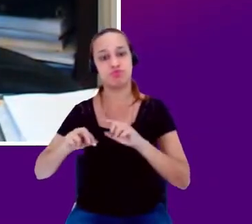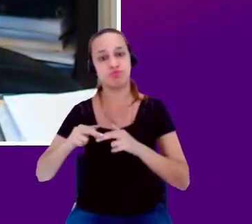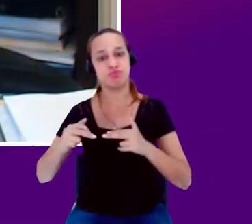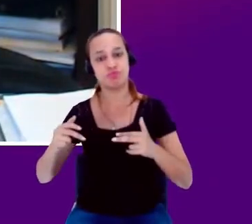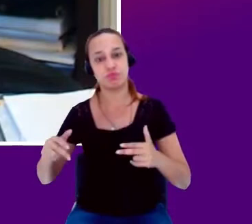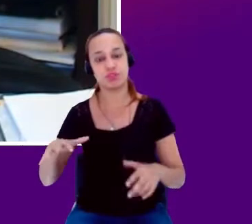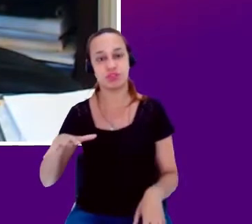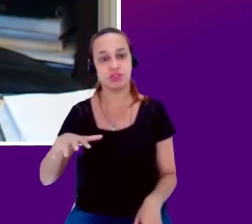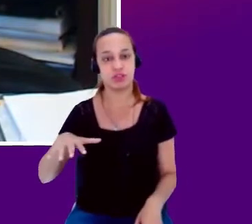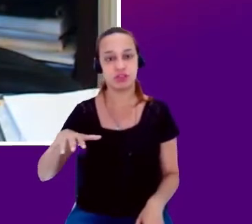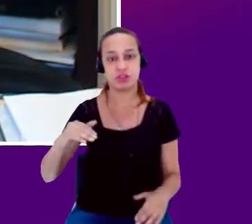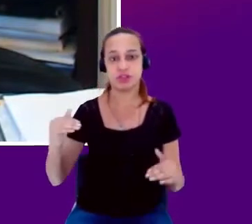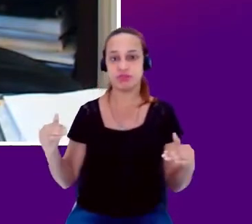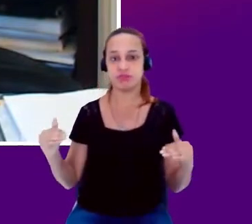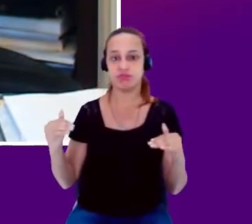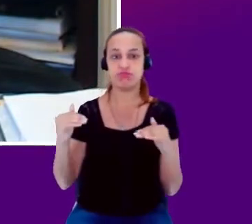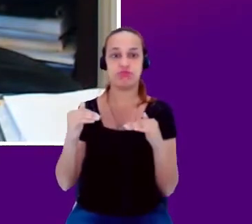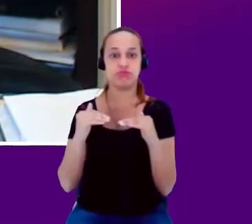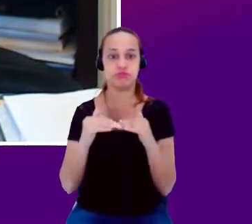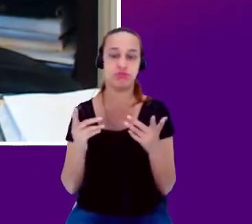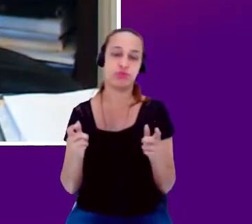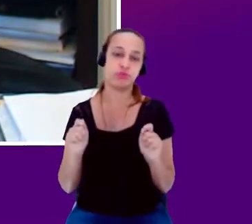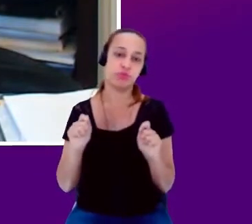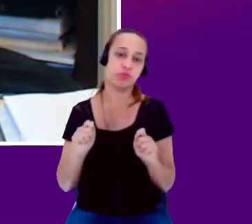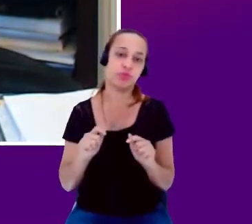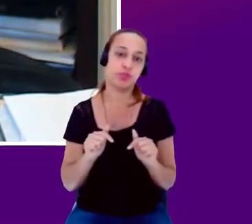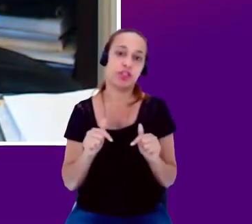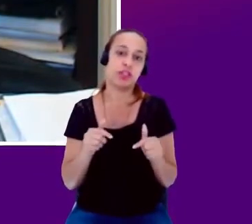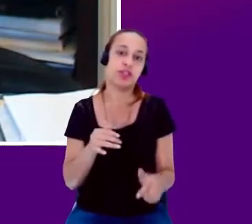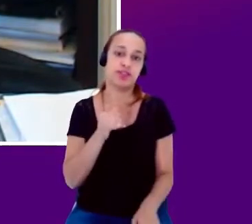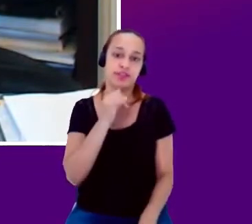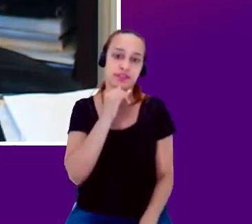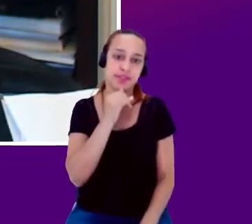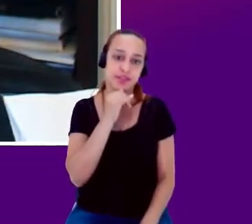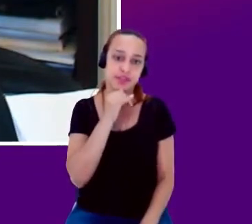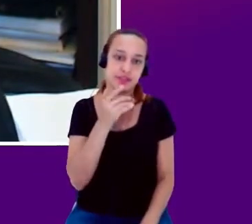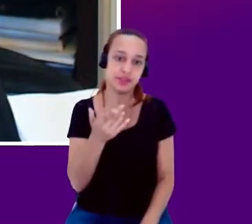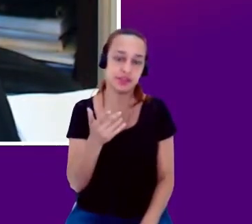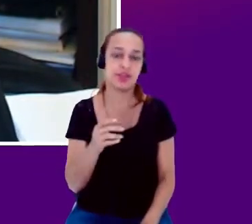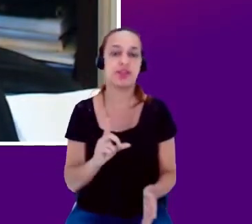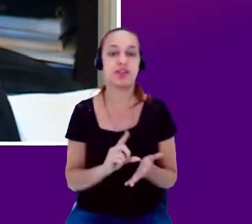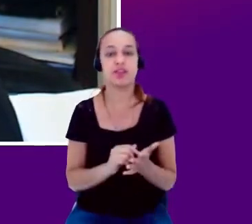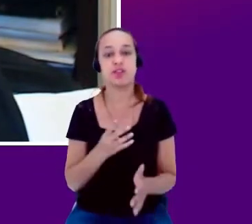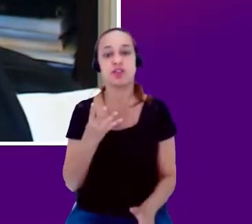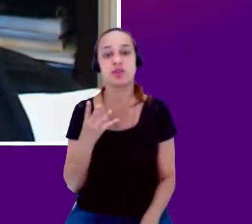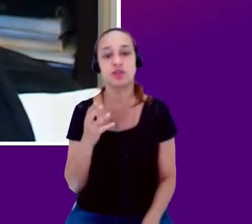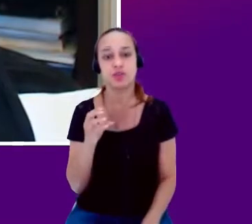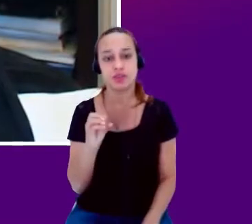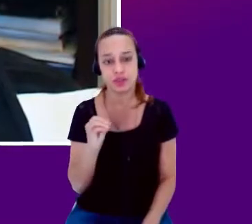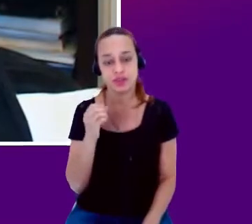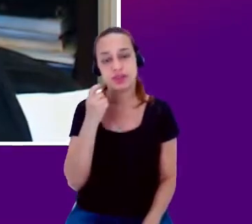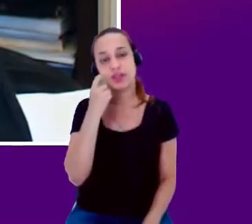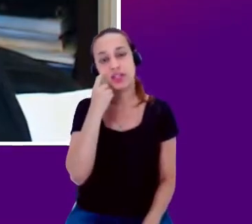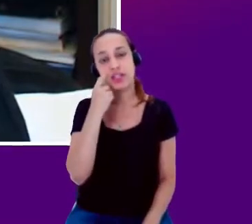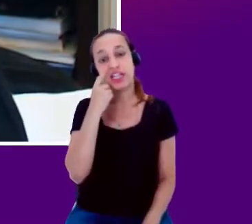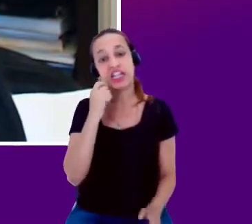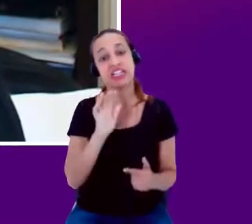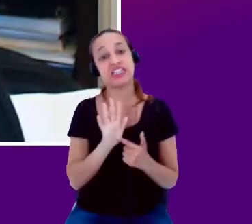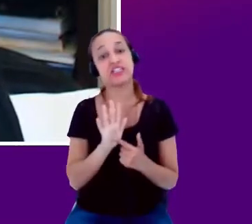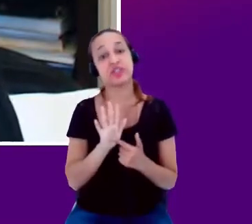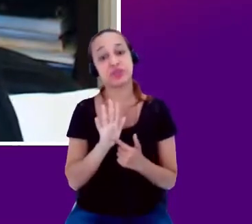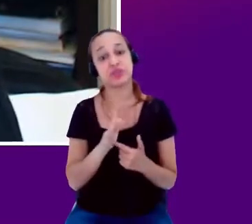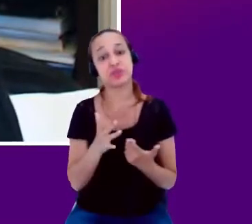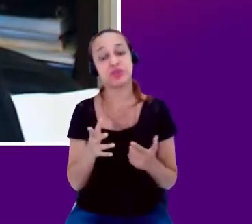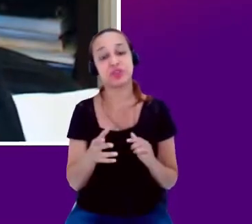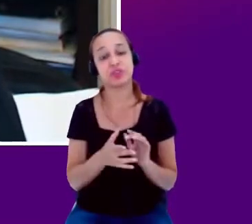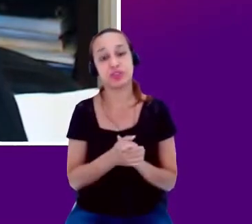de conformidade devem funcionar. Por exemplo, o artigo 40 do Regulamento Geral de Proteção de Dados, que eu acabei